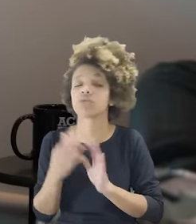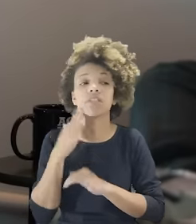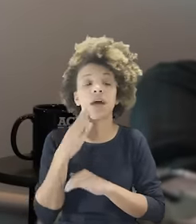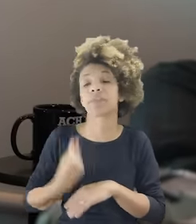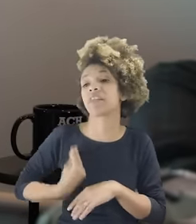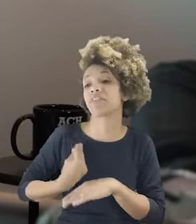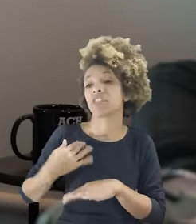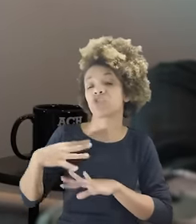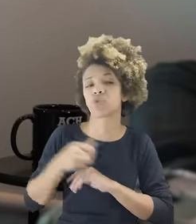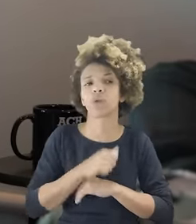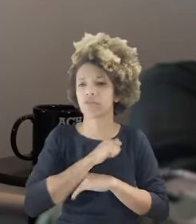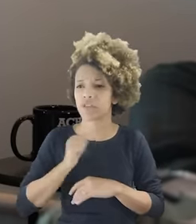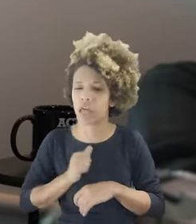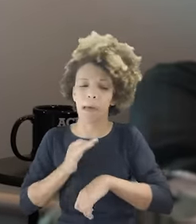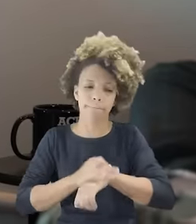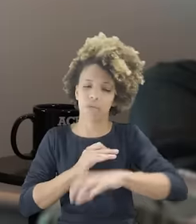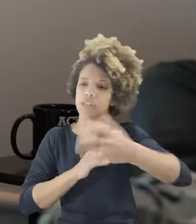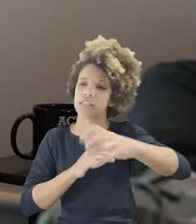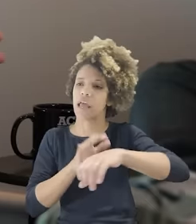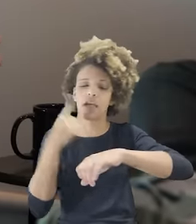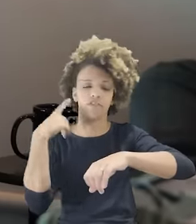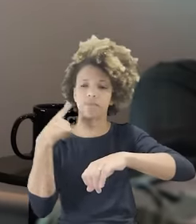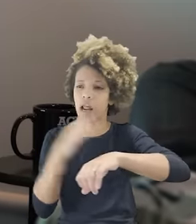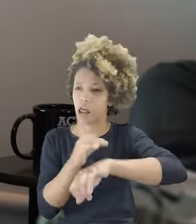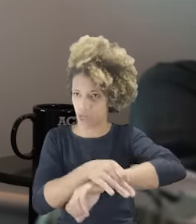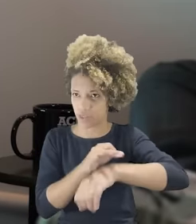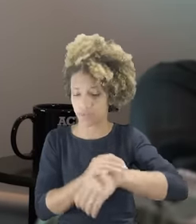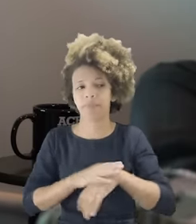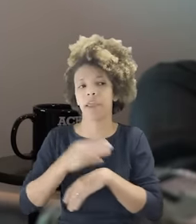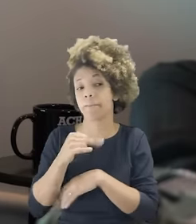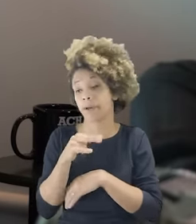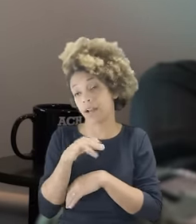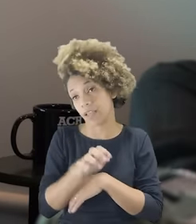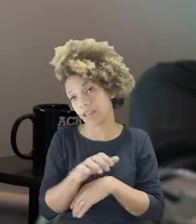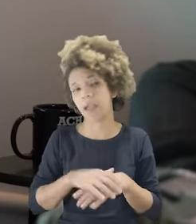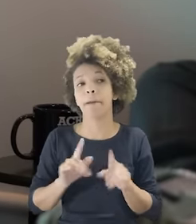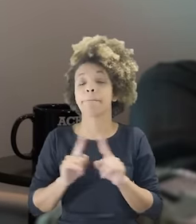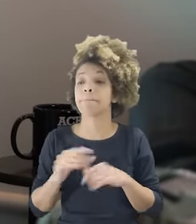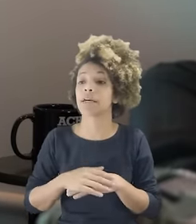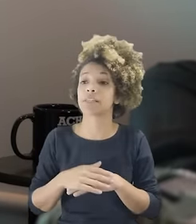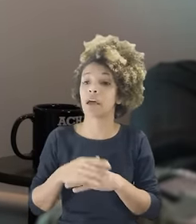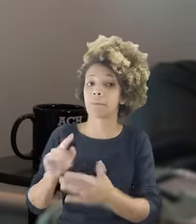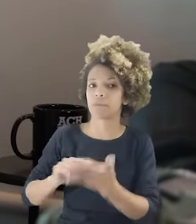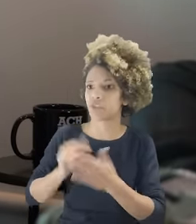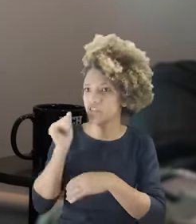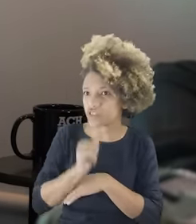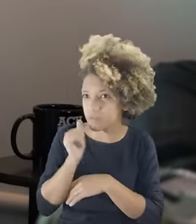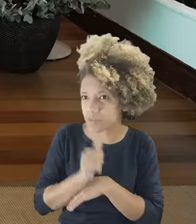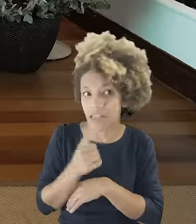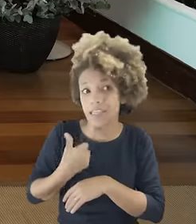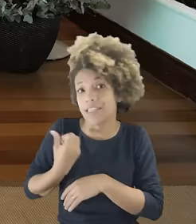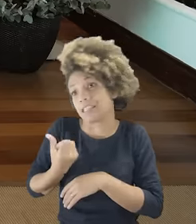tudo que sabe da gente todo mundo que vende Avon que tem pulseira que faz barulho essas tiazonas assim ela tinha E aí só que a Marlene me trouxe um público